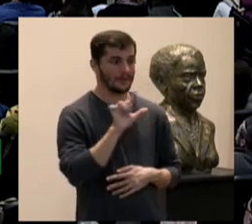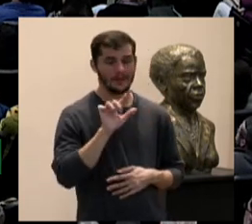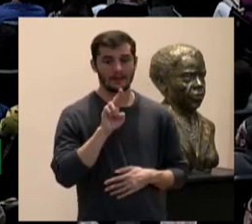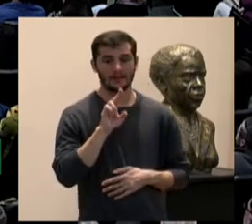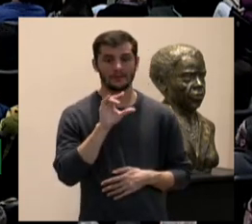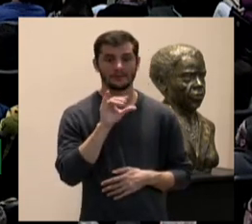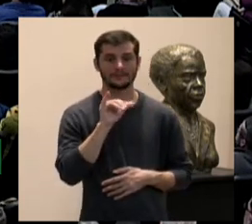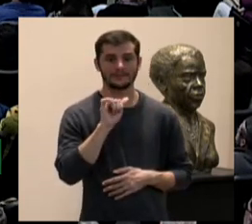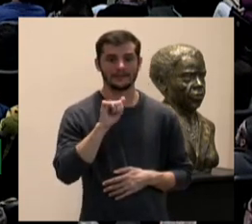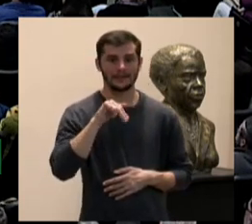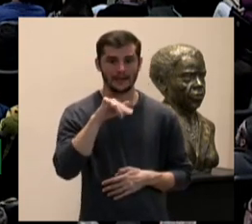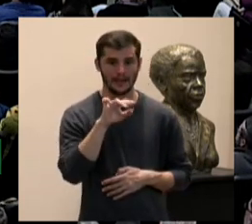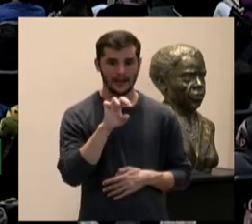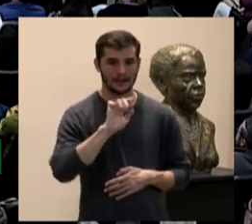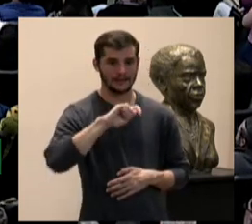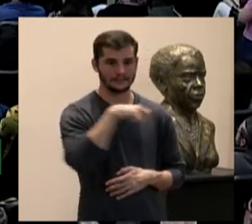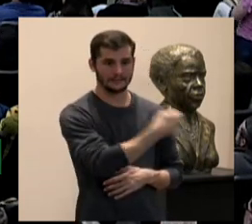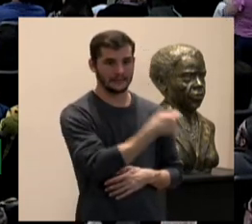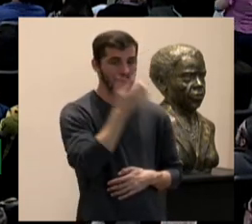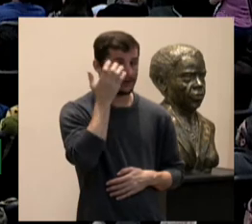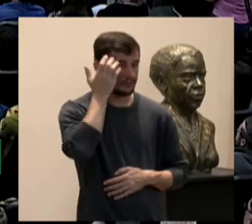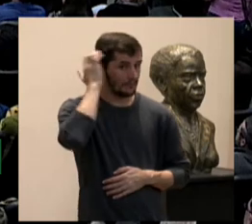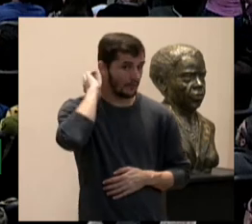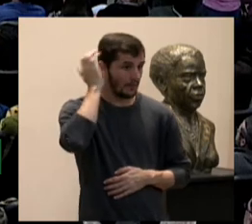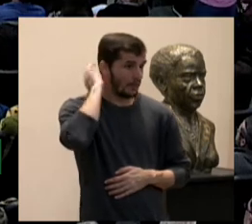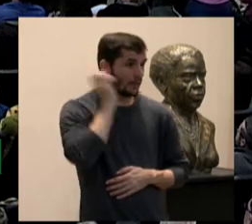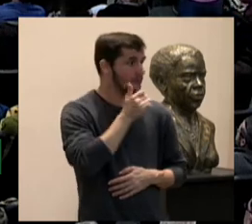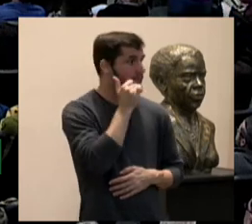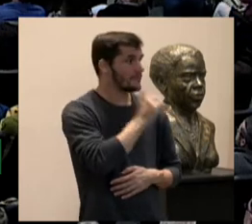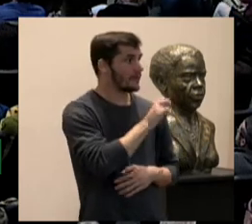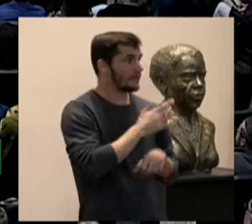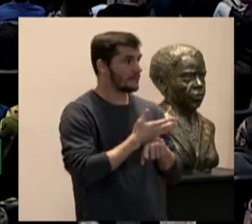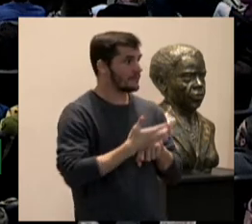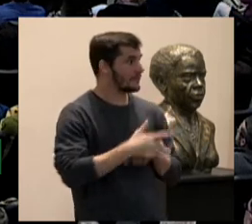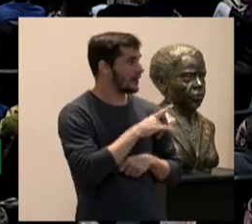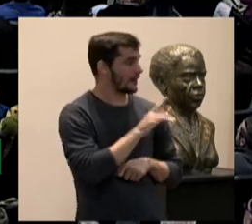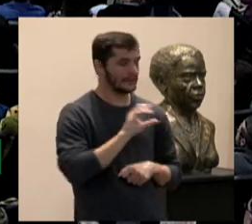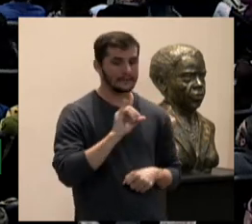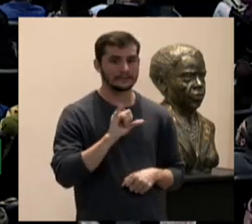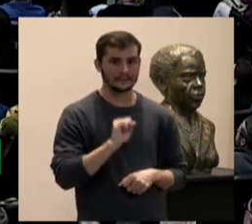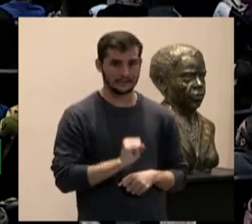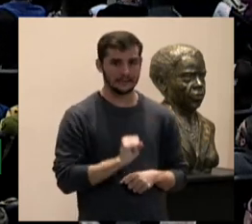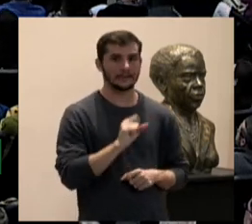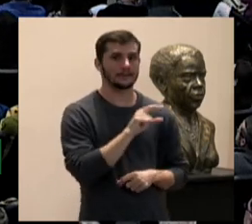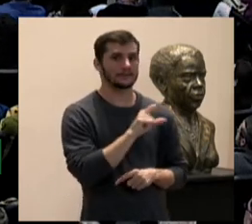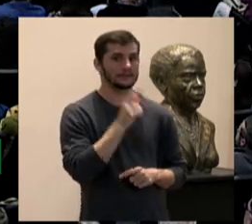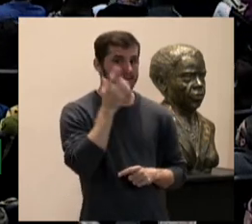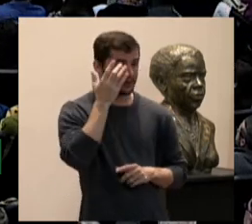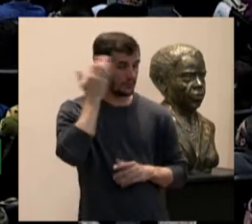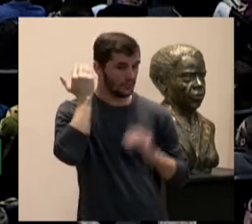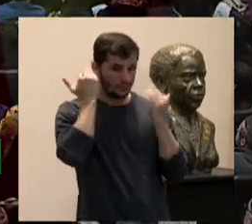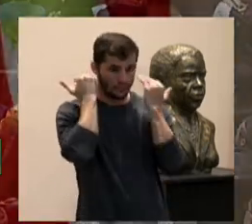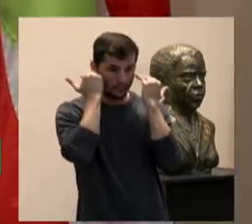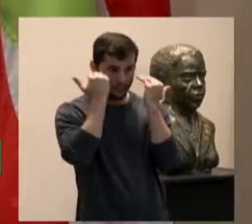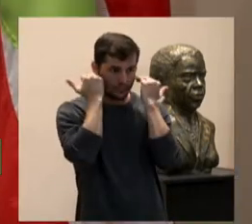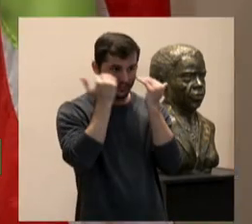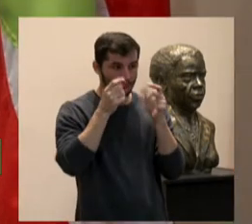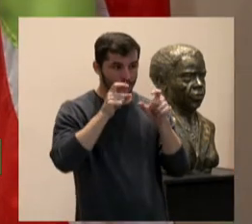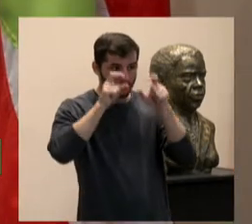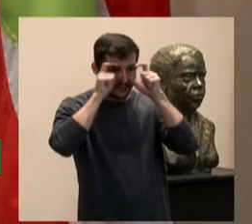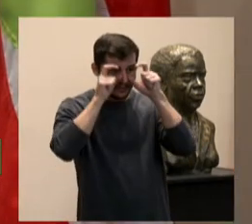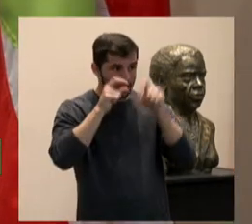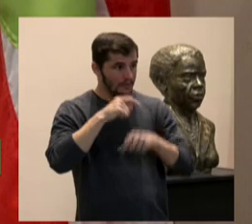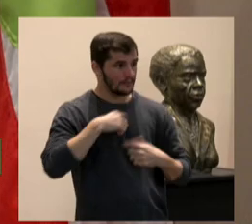uma mulher branca, cis, com cabelos curtos, escuros, estou usando óculos, uma blusa branca, uma